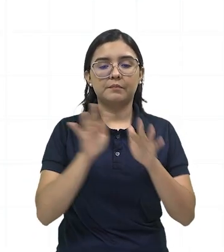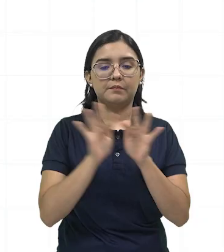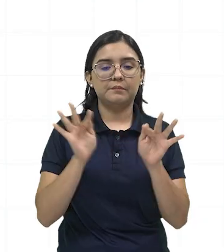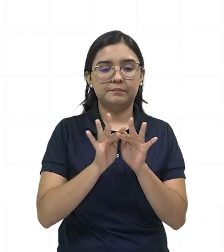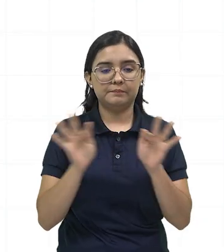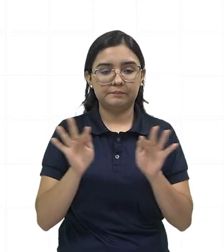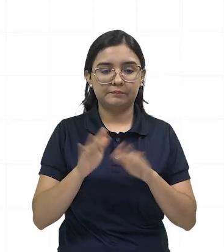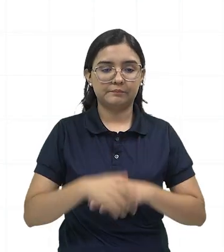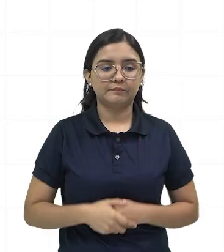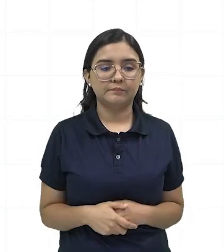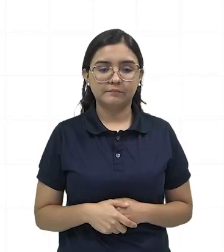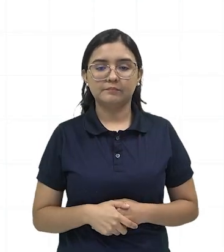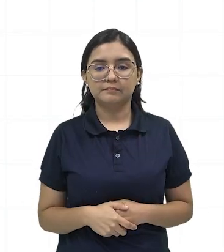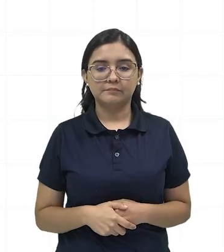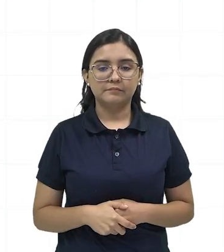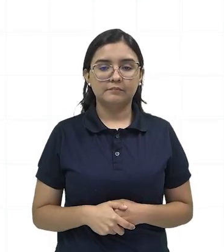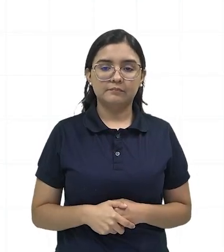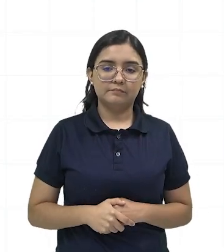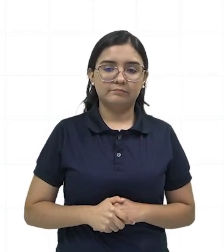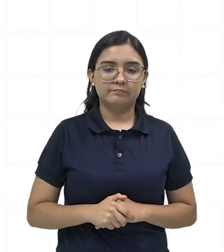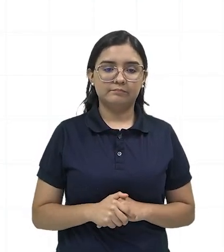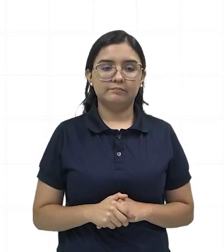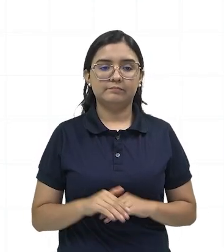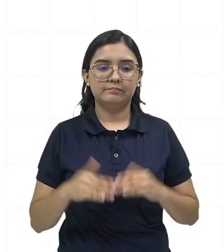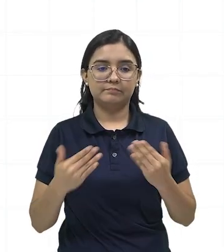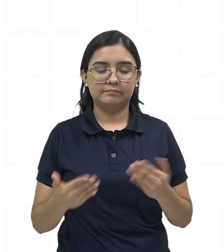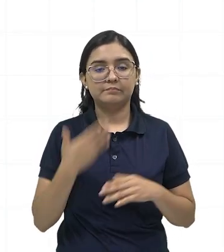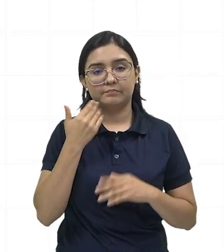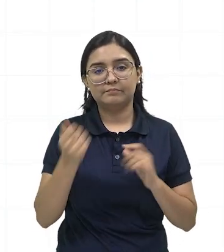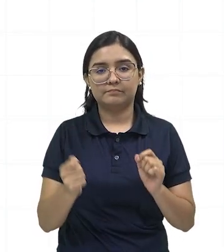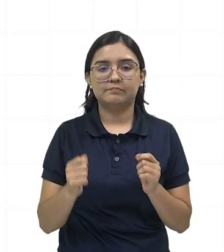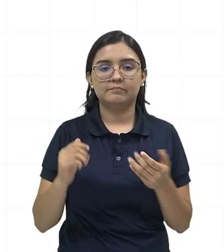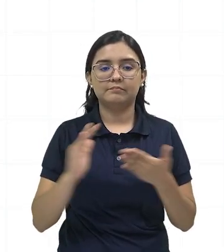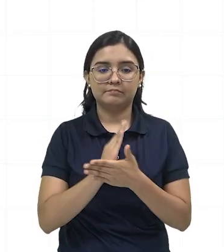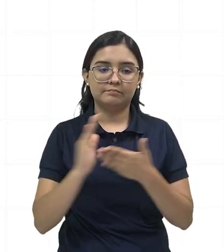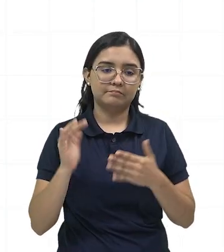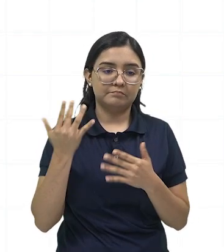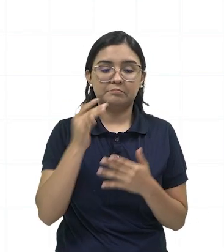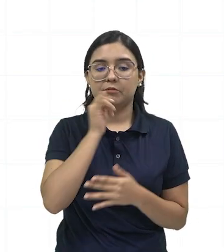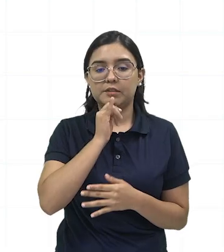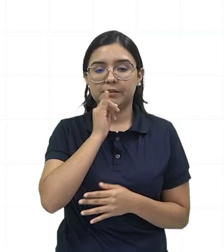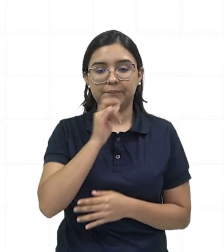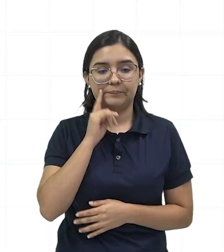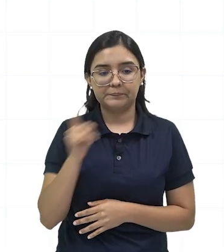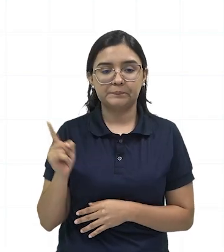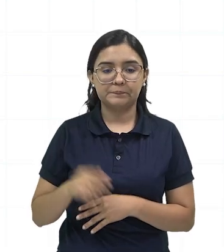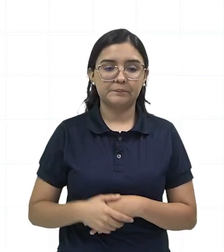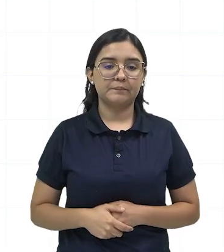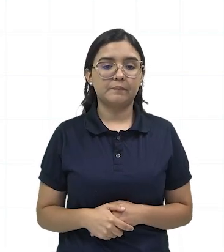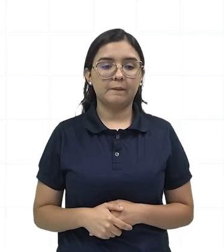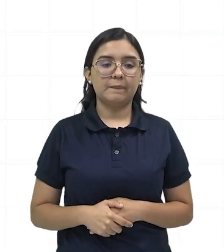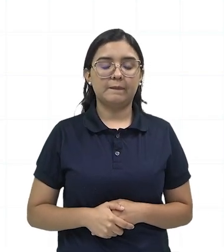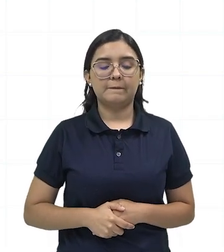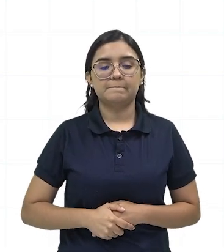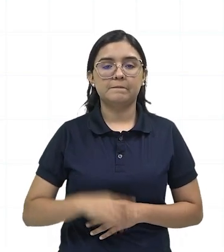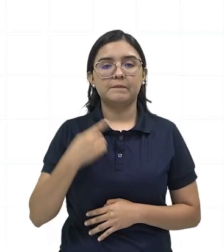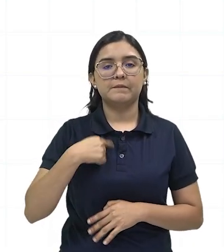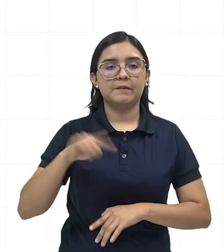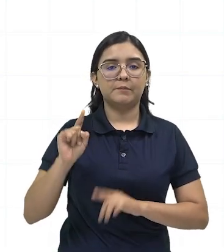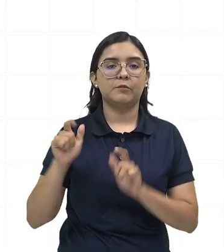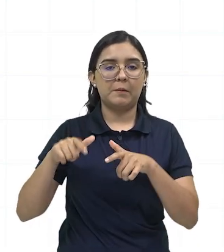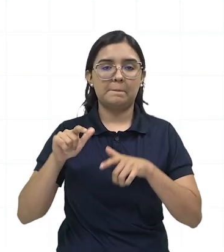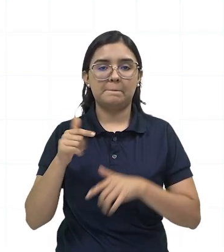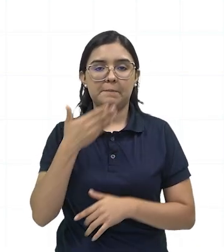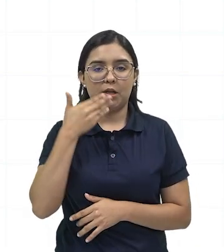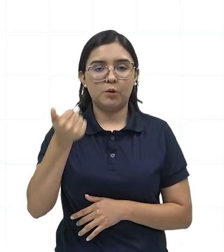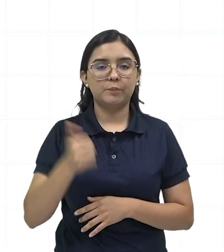para amenizar certas situações, né? Como, por exemplo, partir dessa para